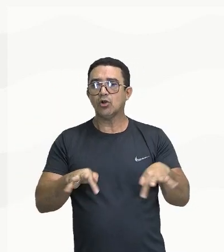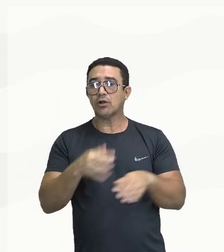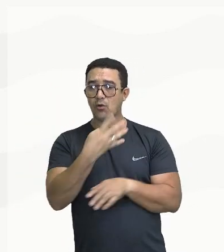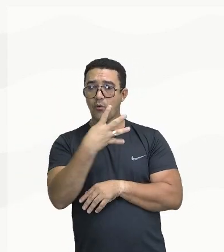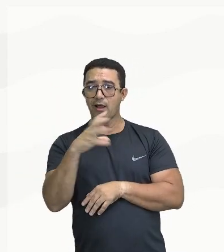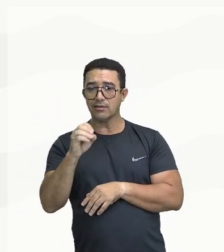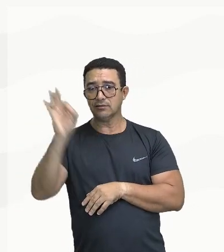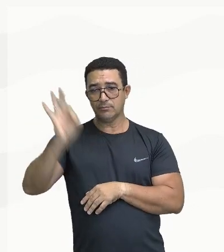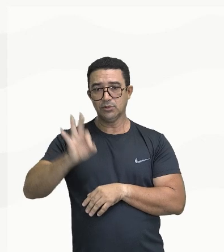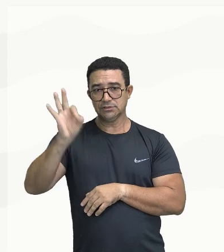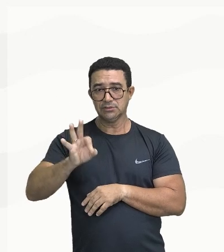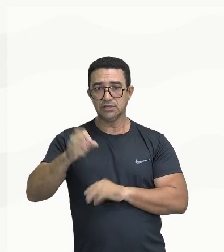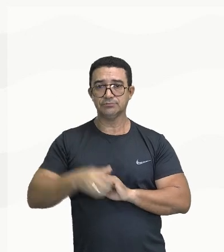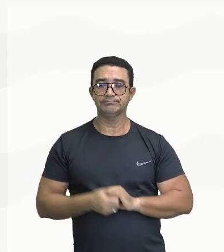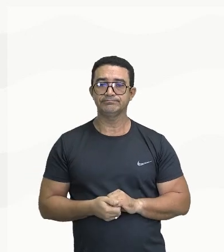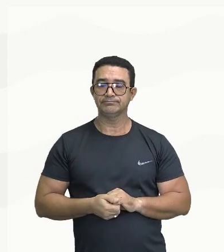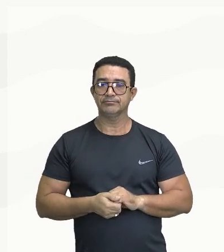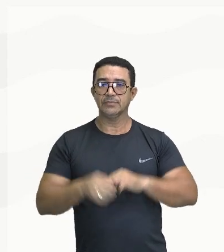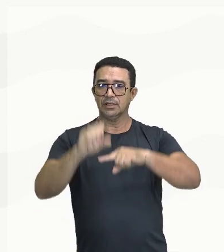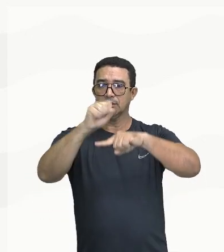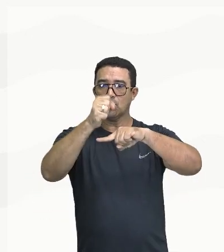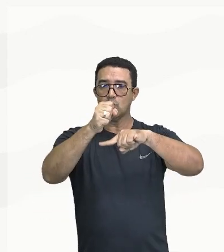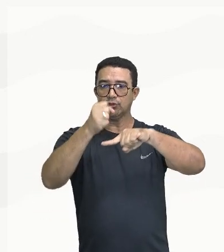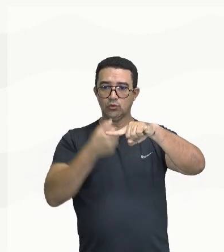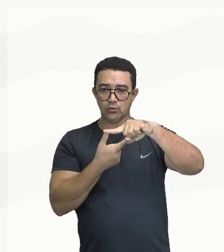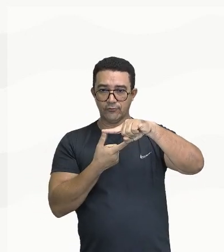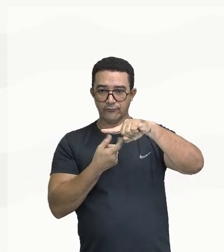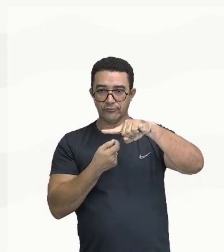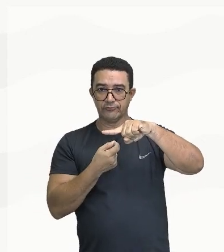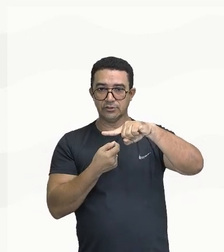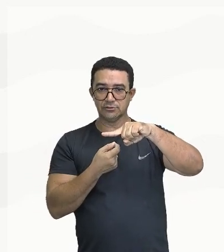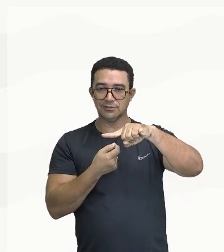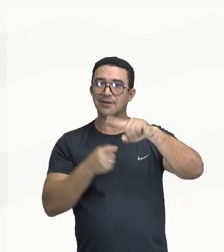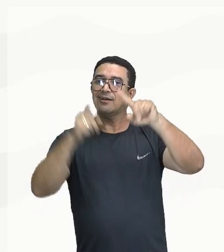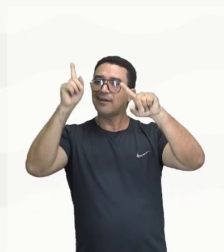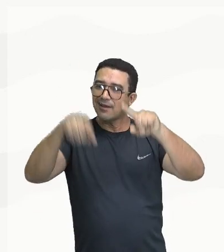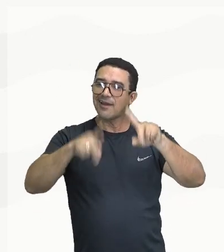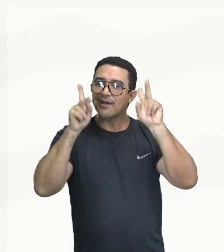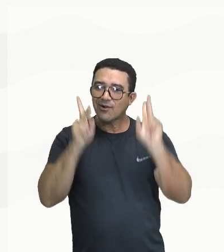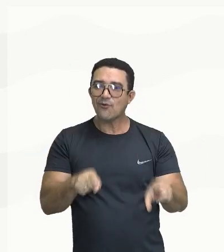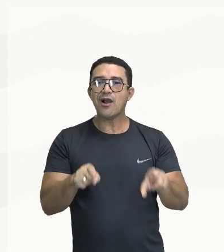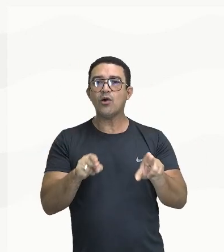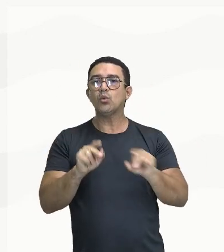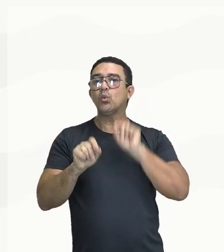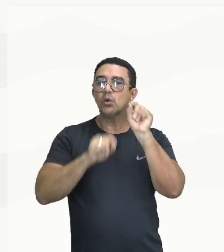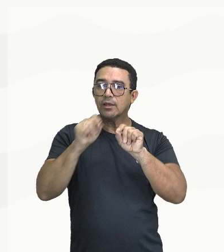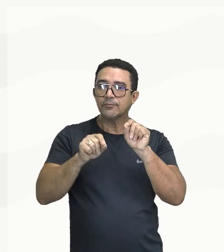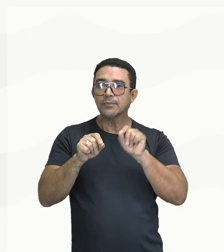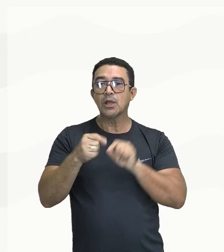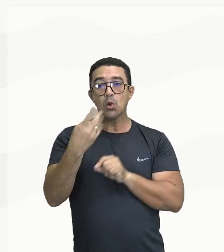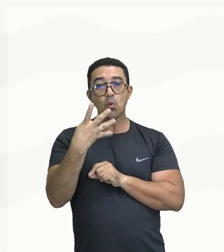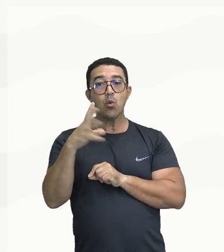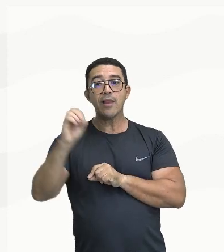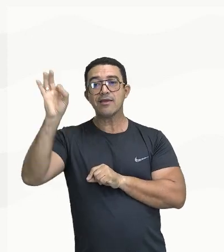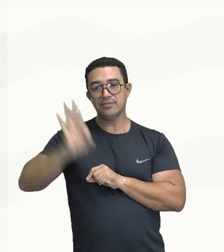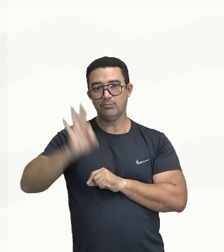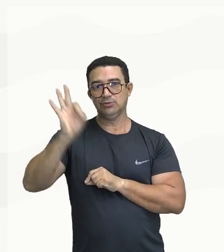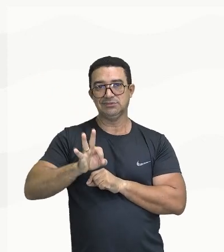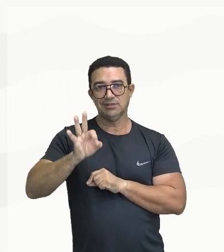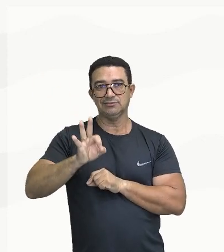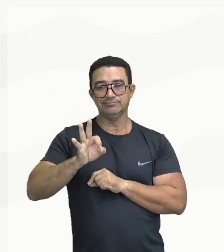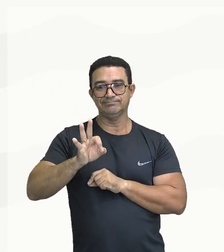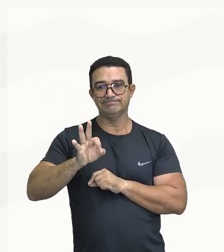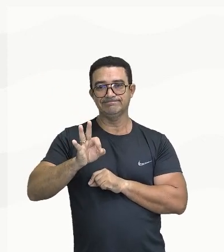seja, essa fração aqui, 8 sobre 20, é o mesmo que 40%. Ou